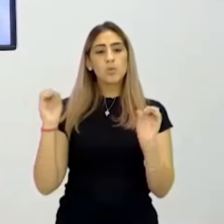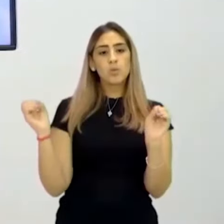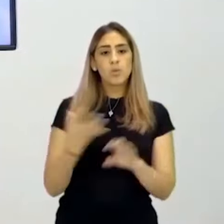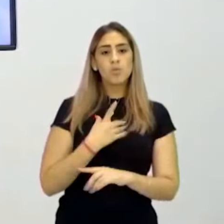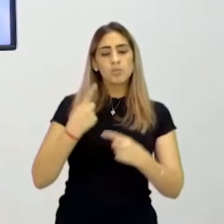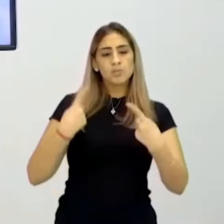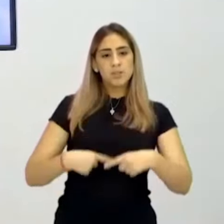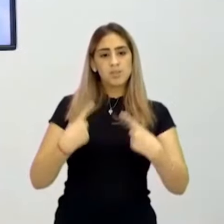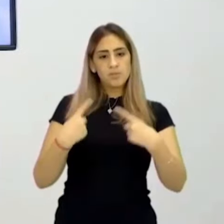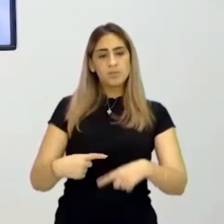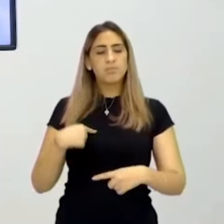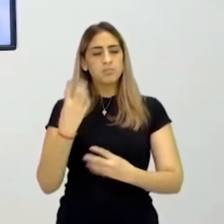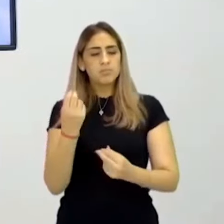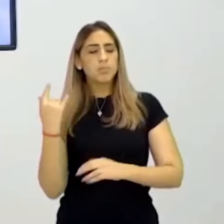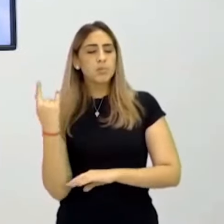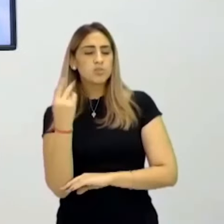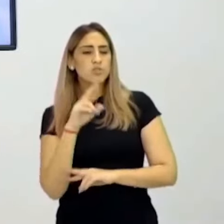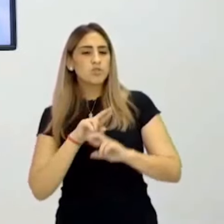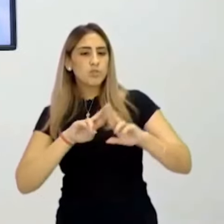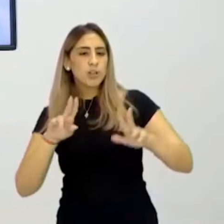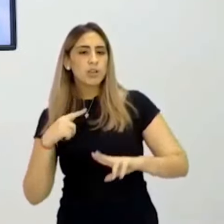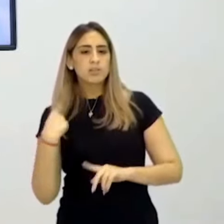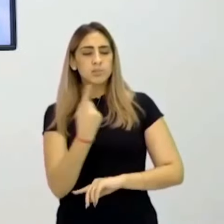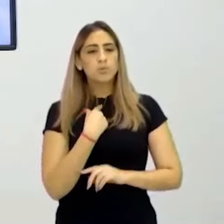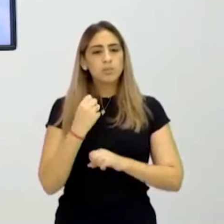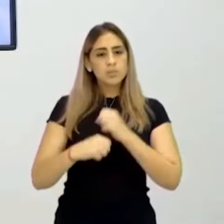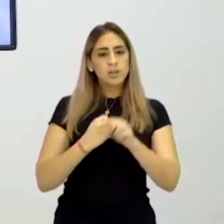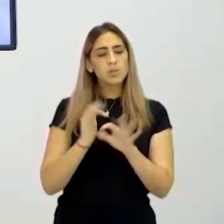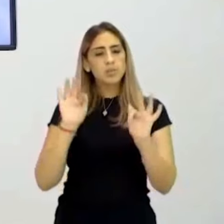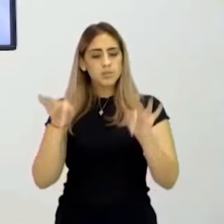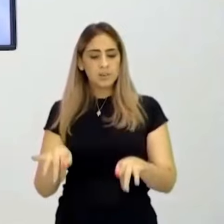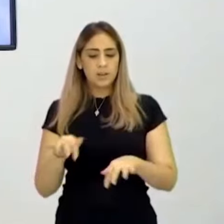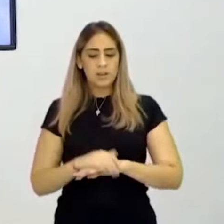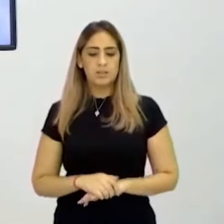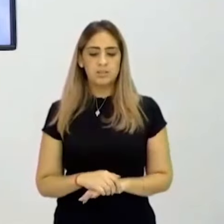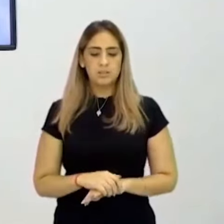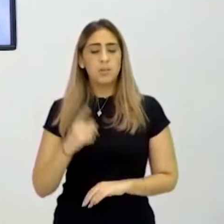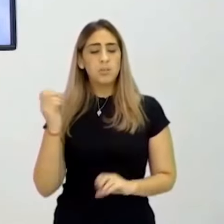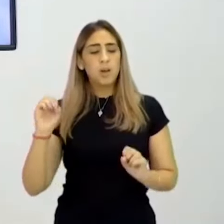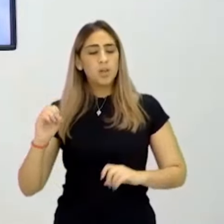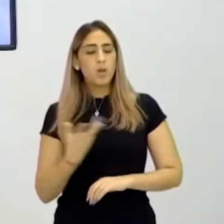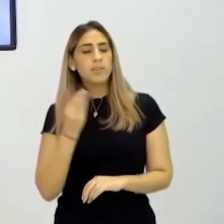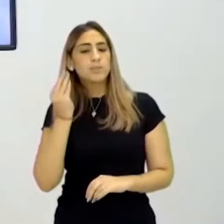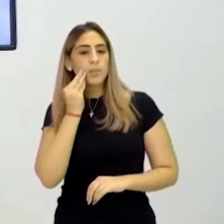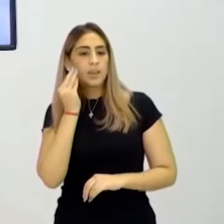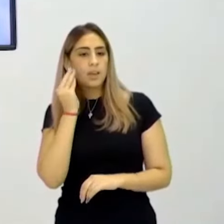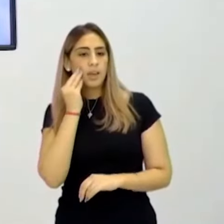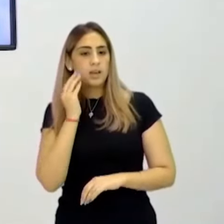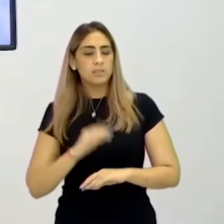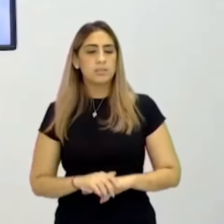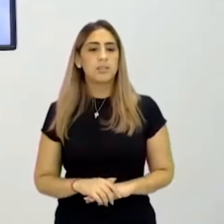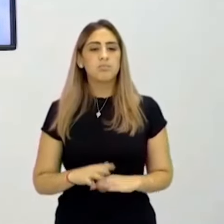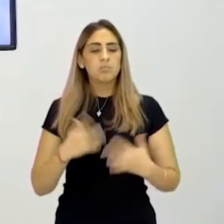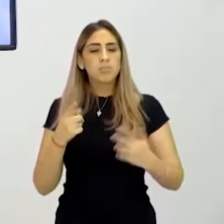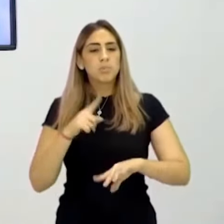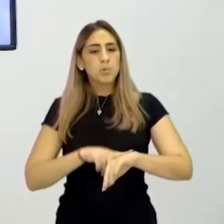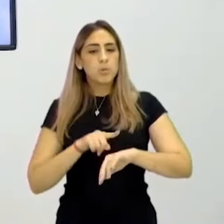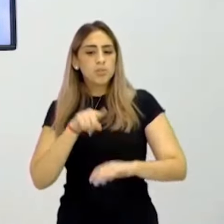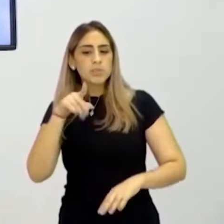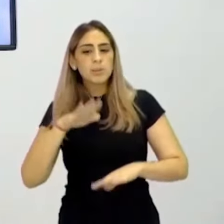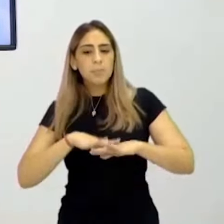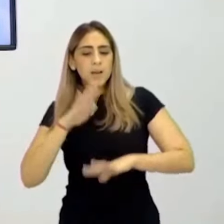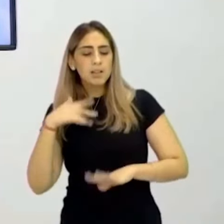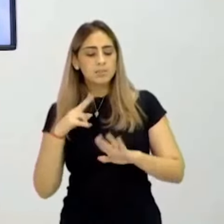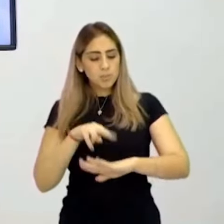desafio. Ensino médio é muito diferente, né, dos anos finais. É uma nova experiência e é um momento que vocês vão ser muito